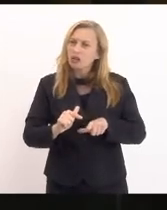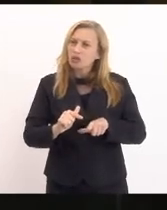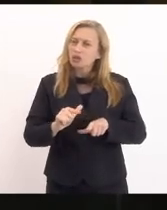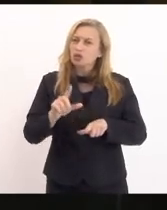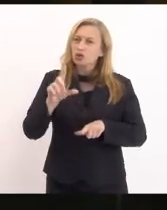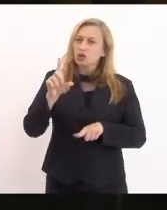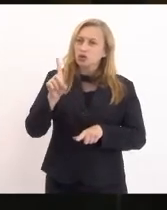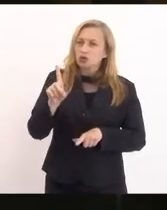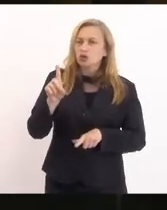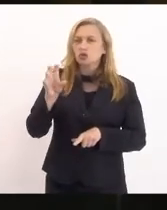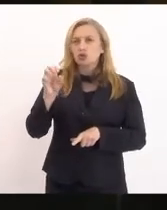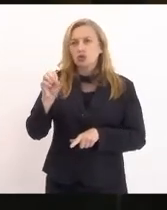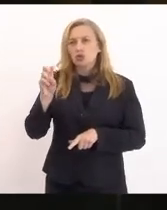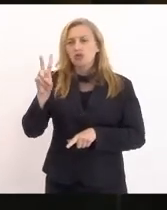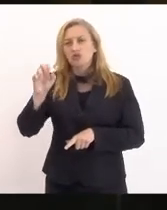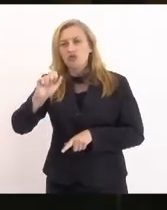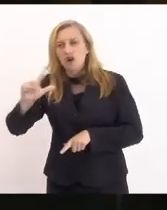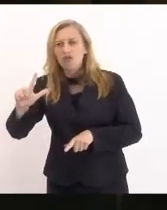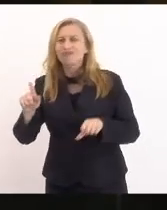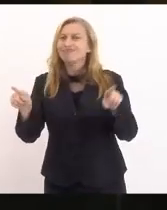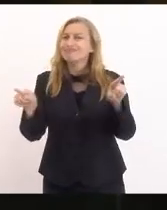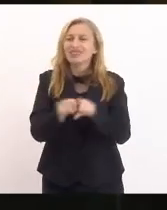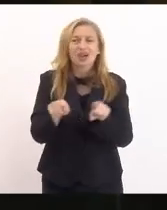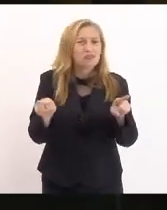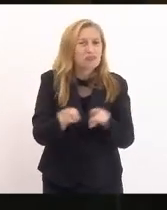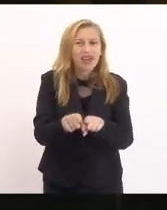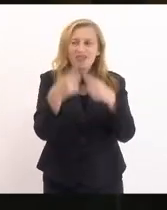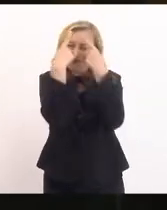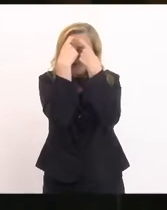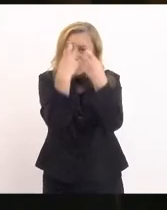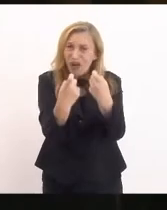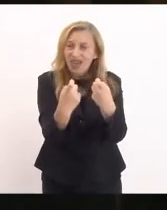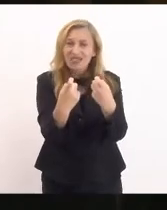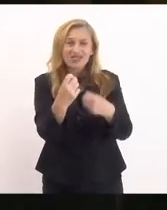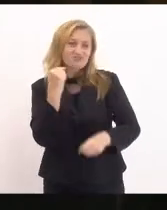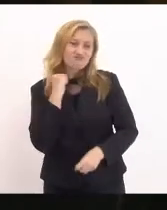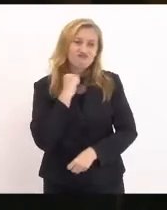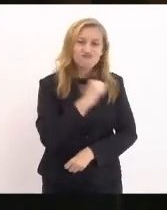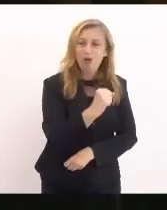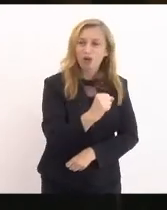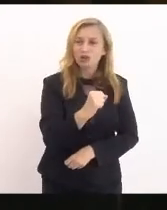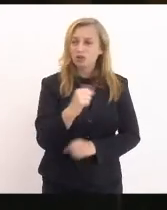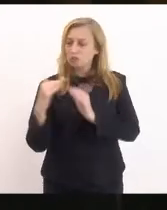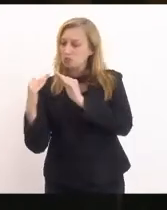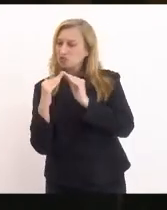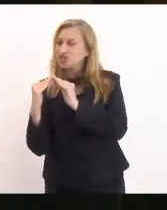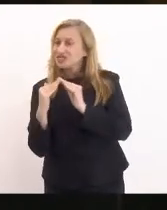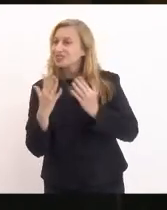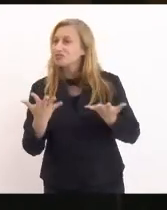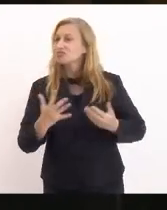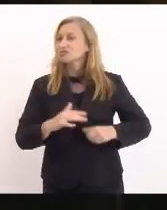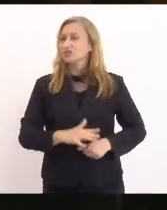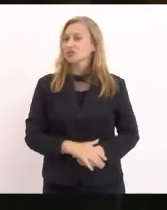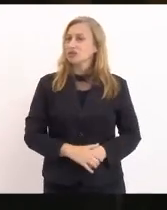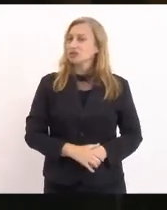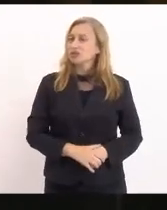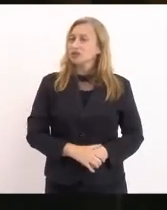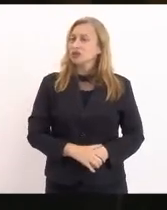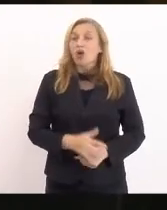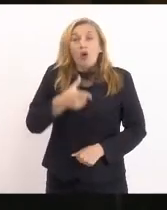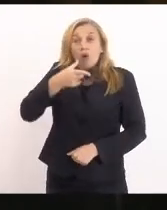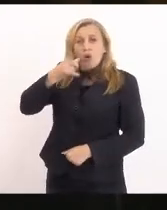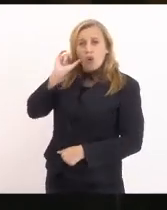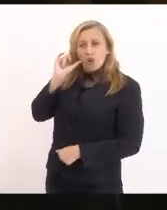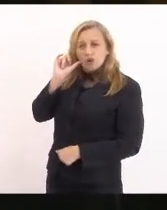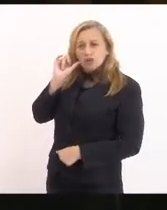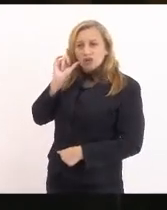Durval, também absurdamente assassinado por um vizinho. E ontem